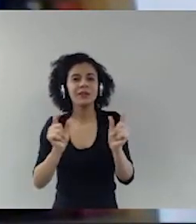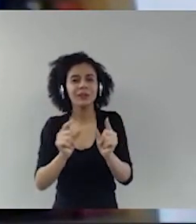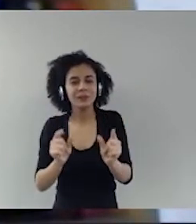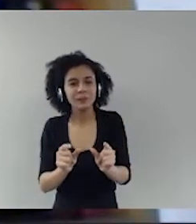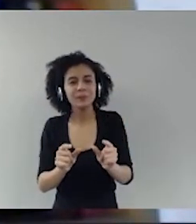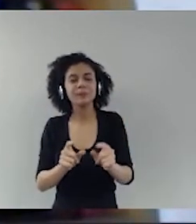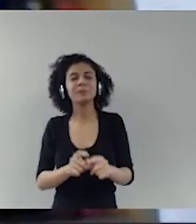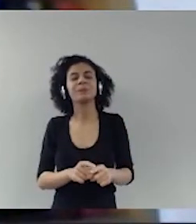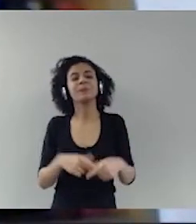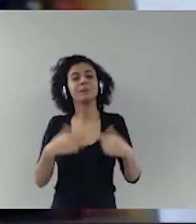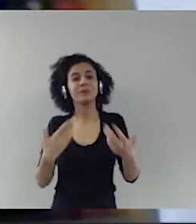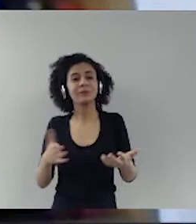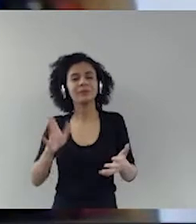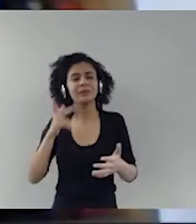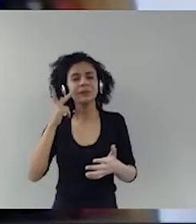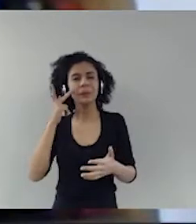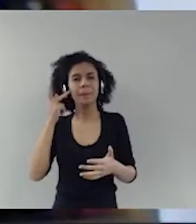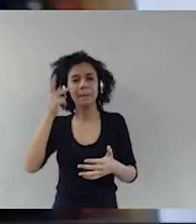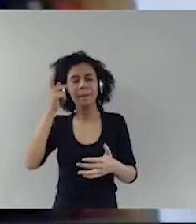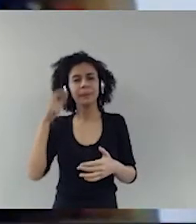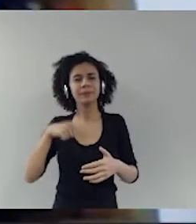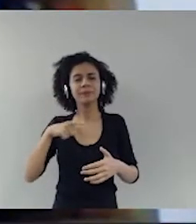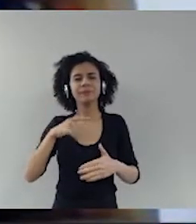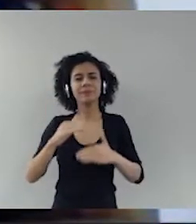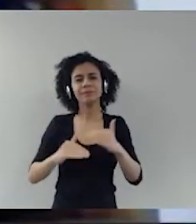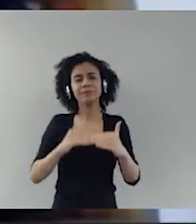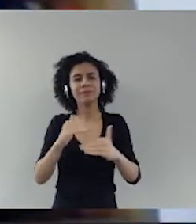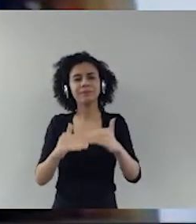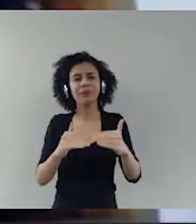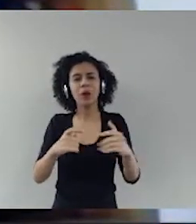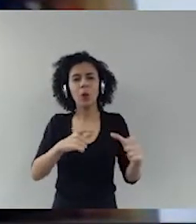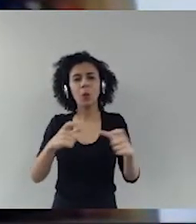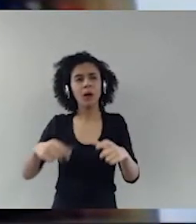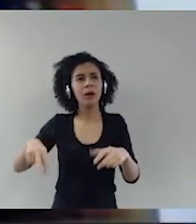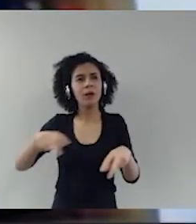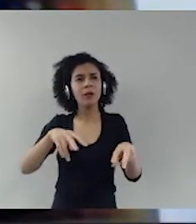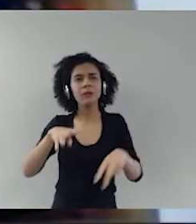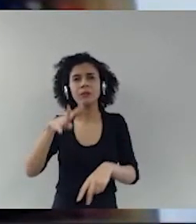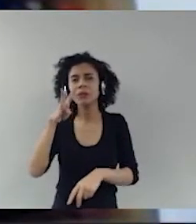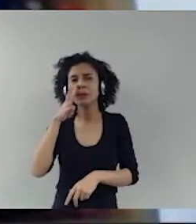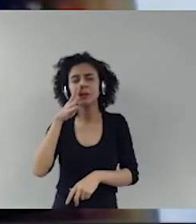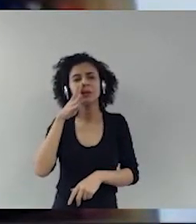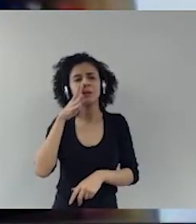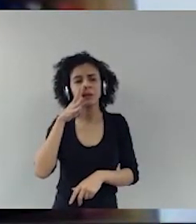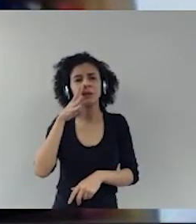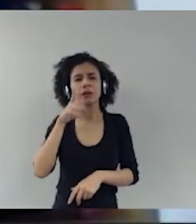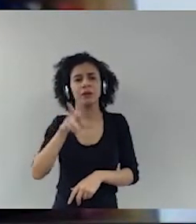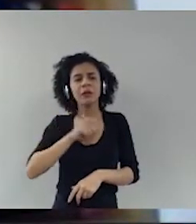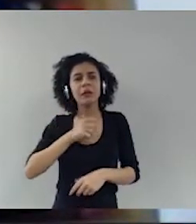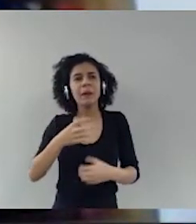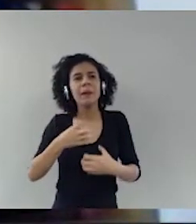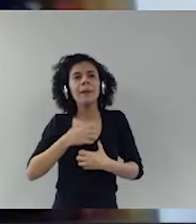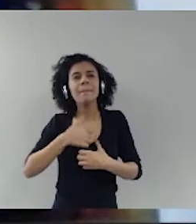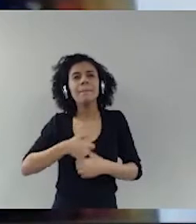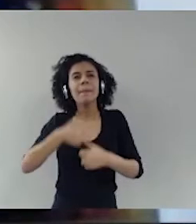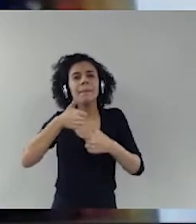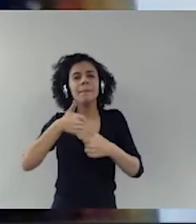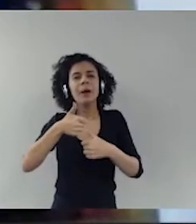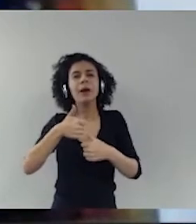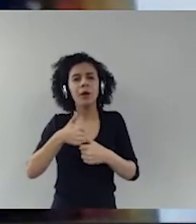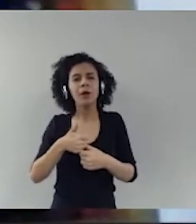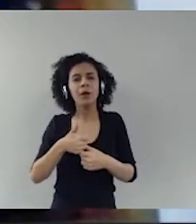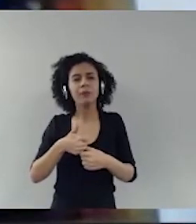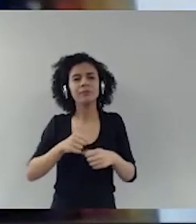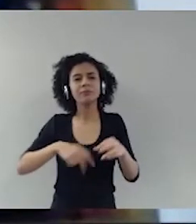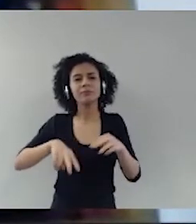lá em Iguaçu estavam andando, né, nos ambientes dos humanos, porque se sentiram muito à vontade